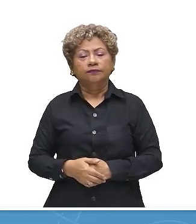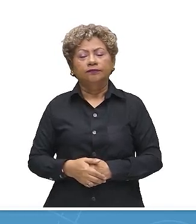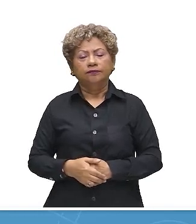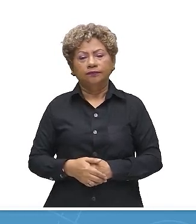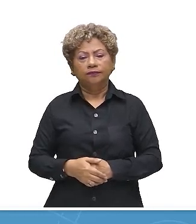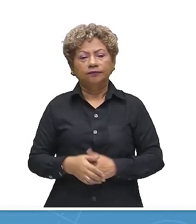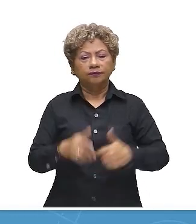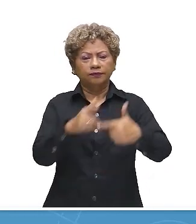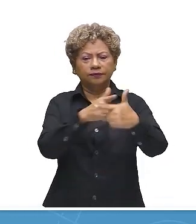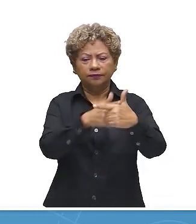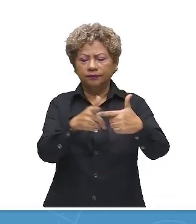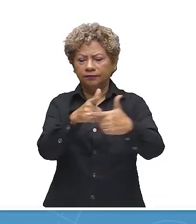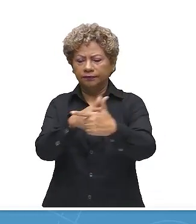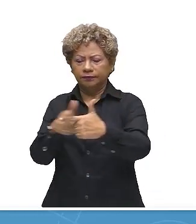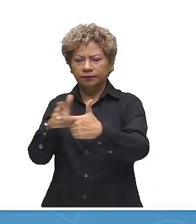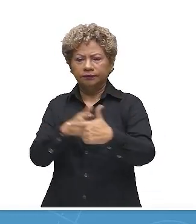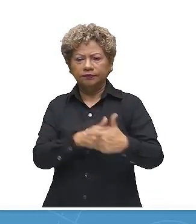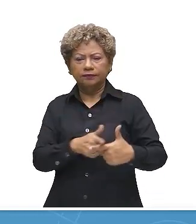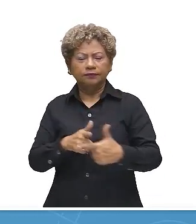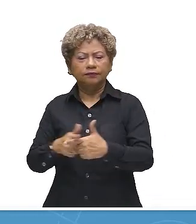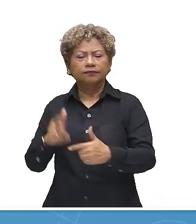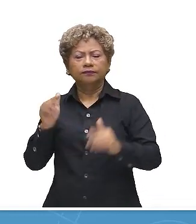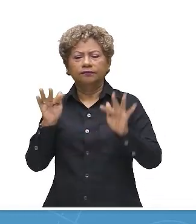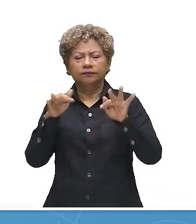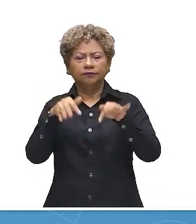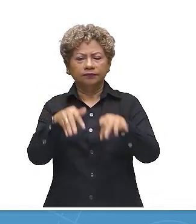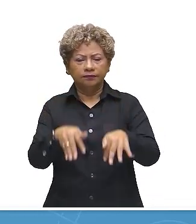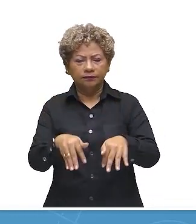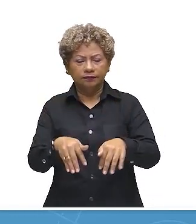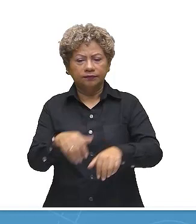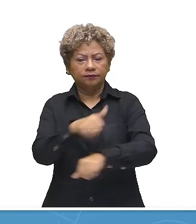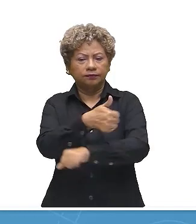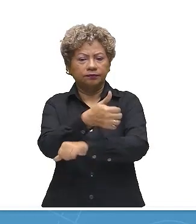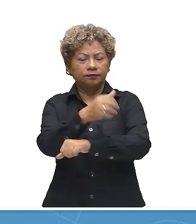até chegar no resultado final aí,